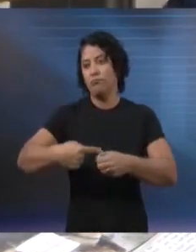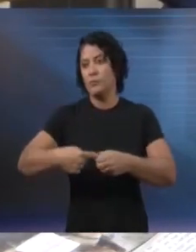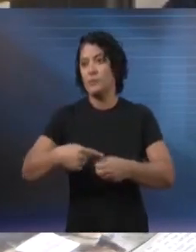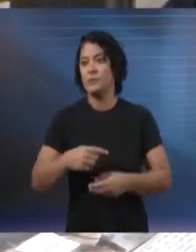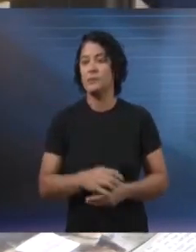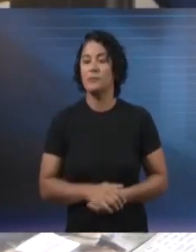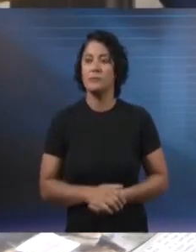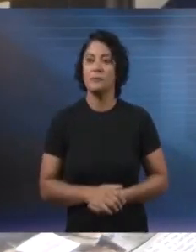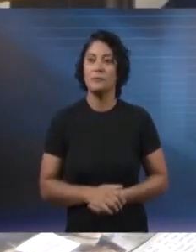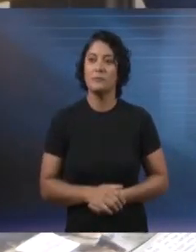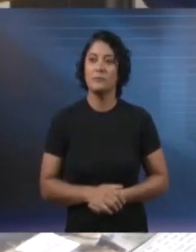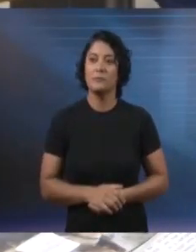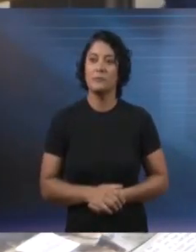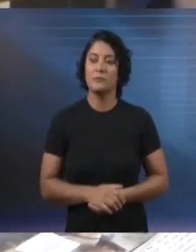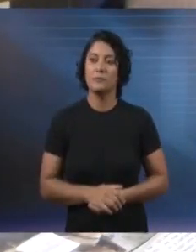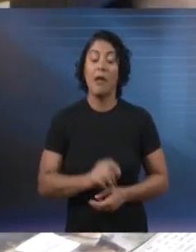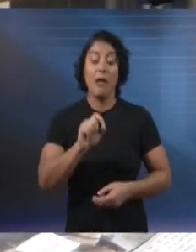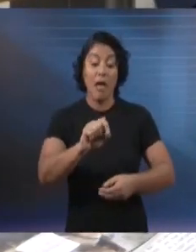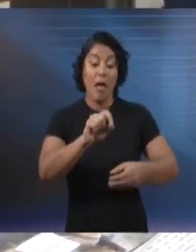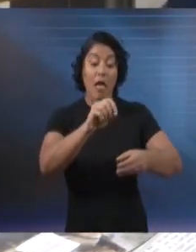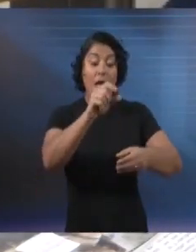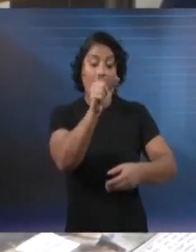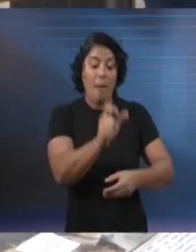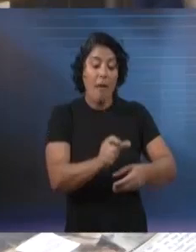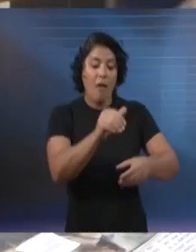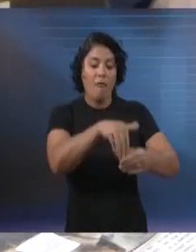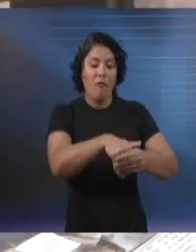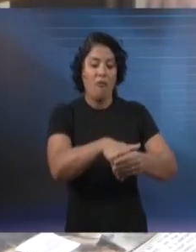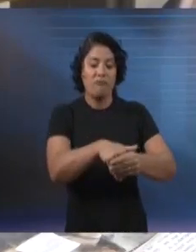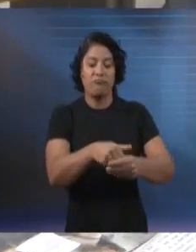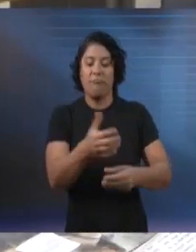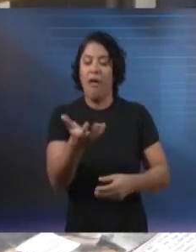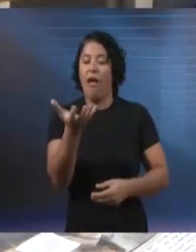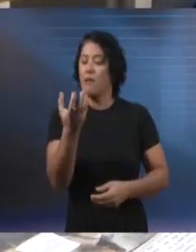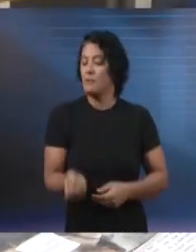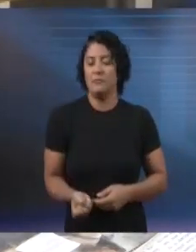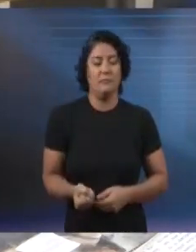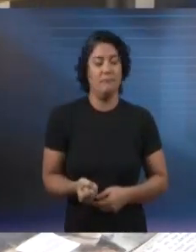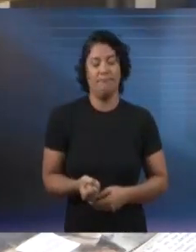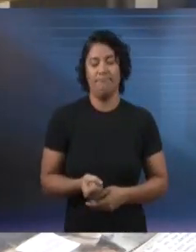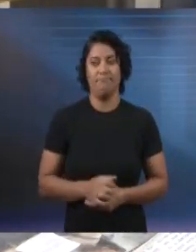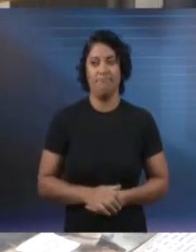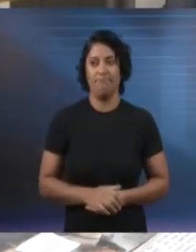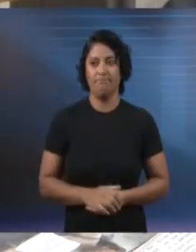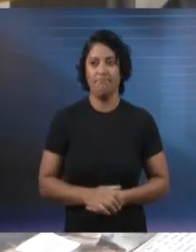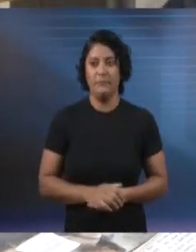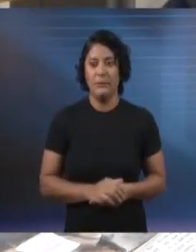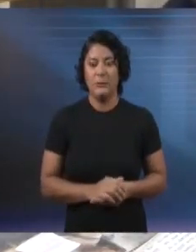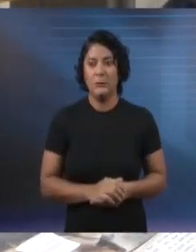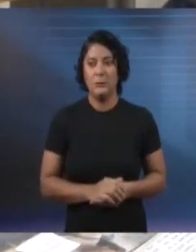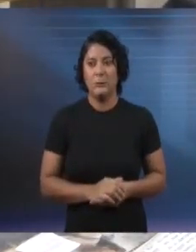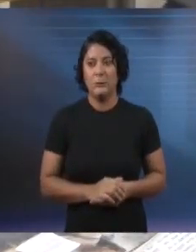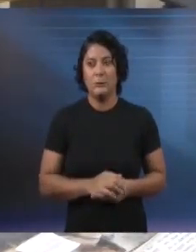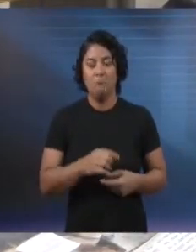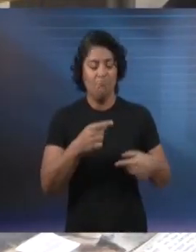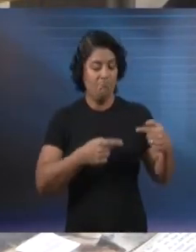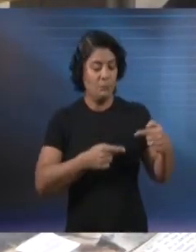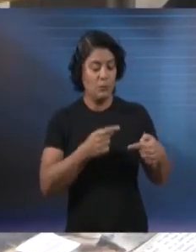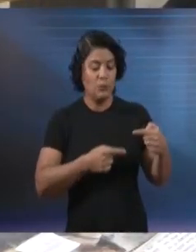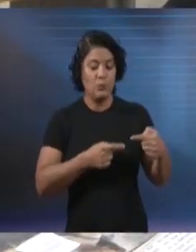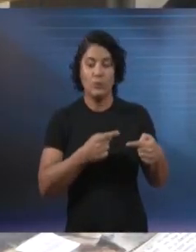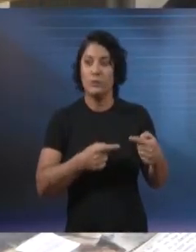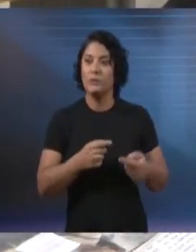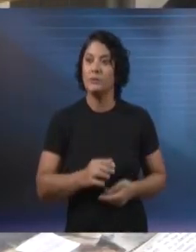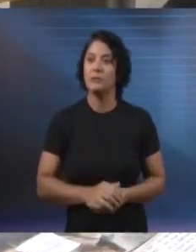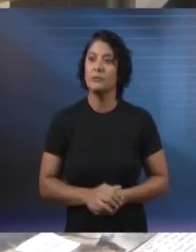realmente, o eleitor realmente rejeita a política, as mensagens